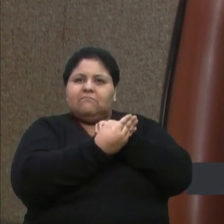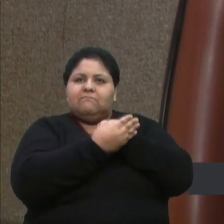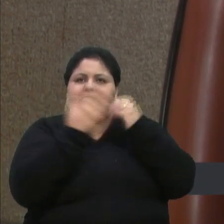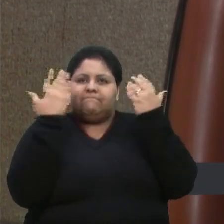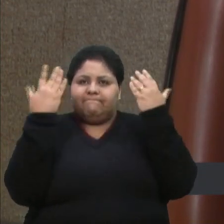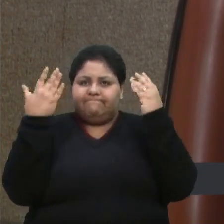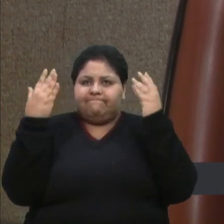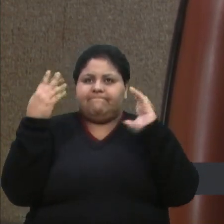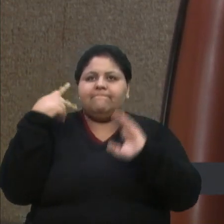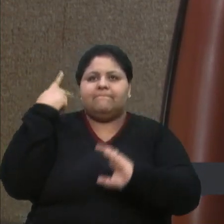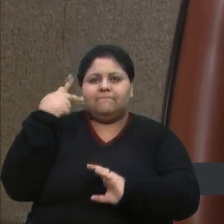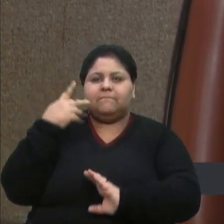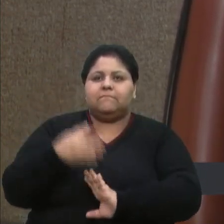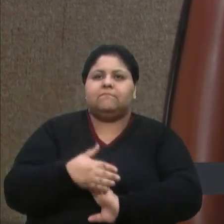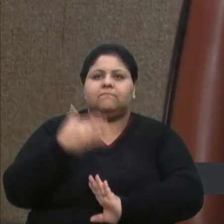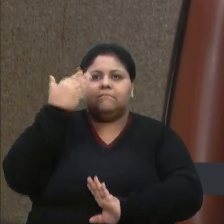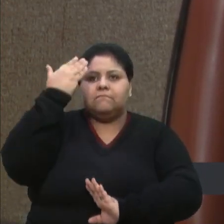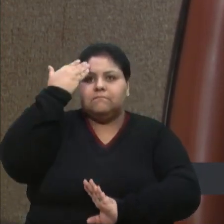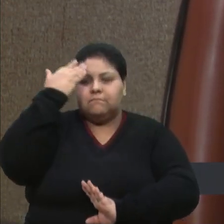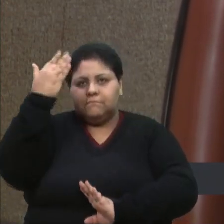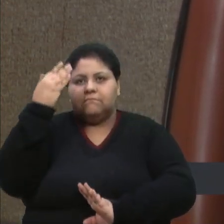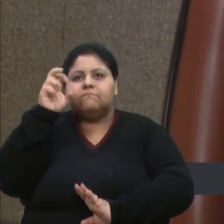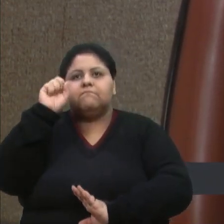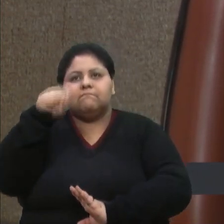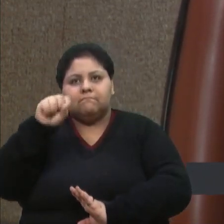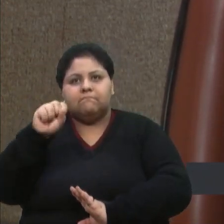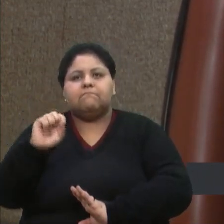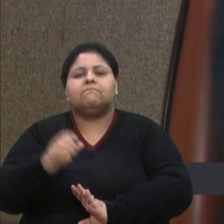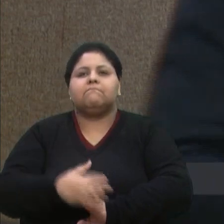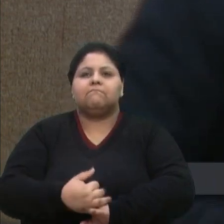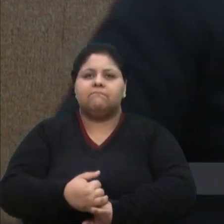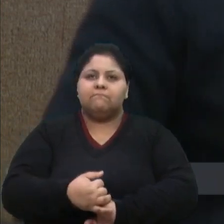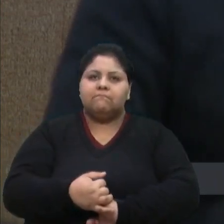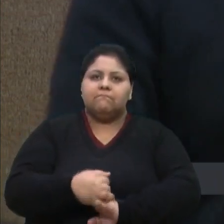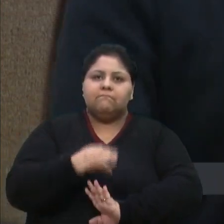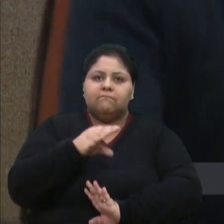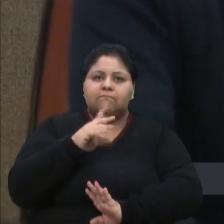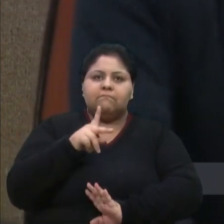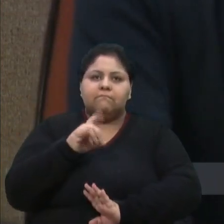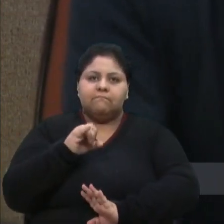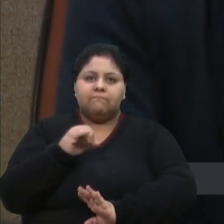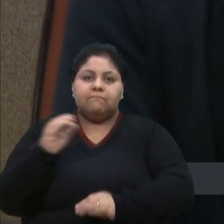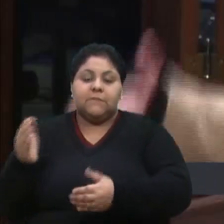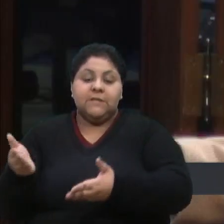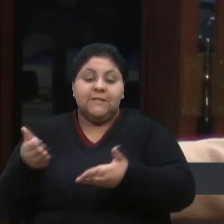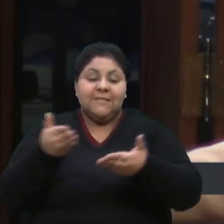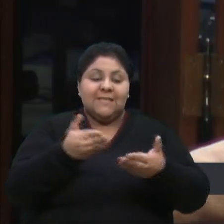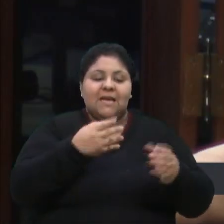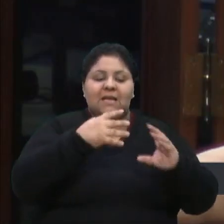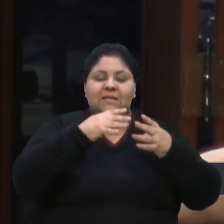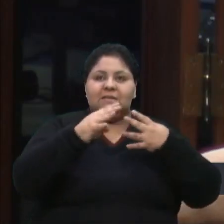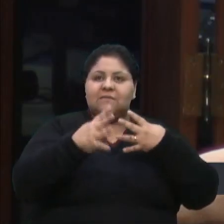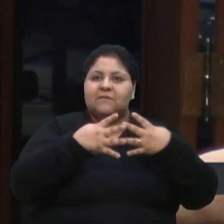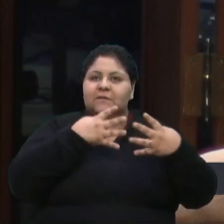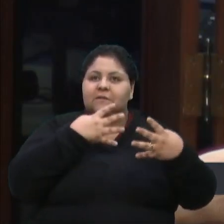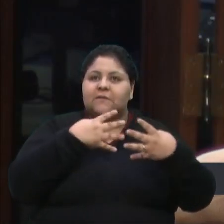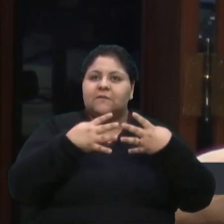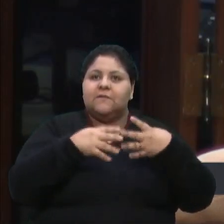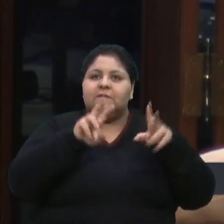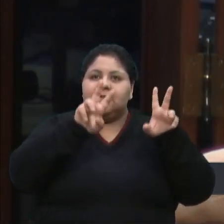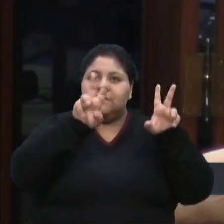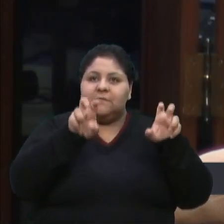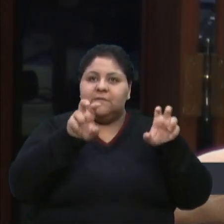vereadora. Muito obrigado, vereador. Exatamente. A CPI ela traz transparência para o assunto